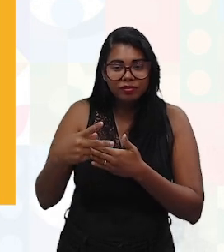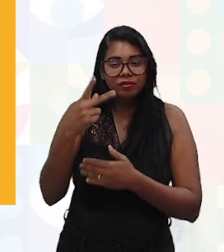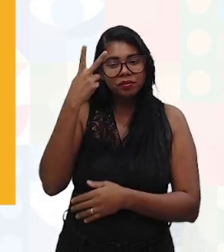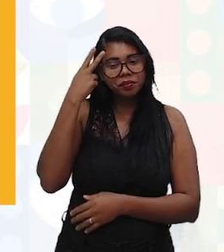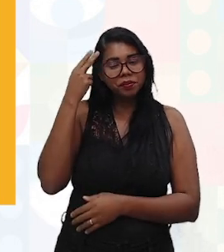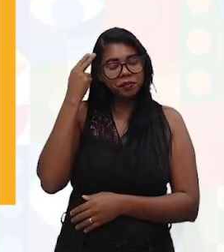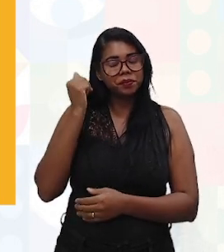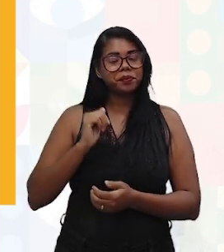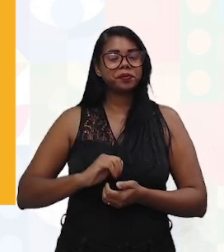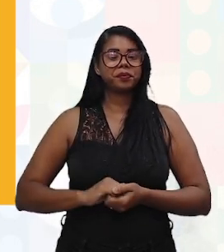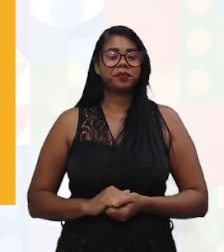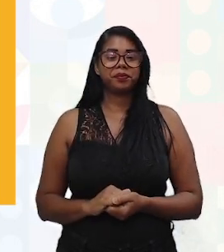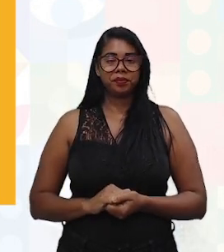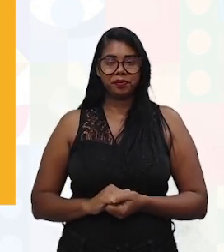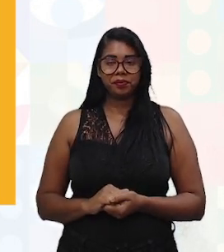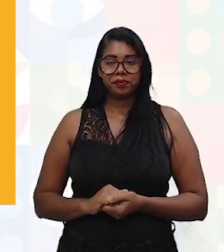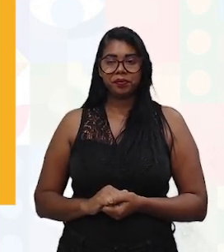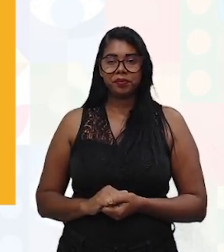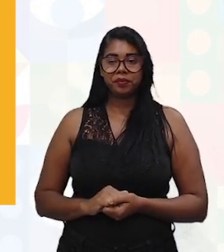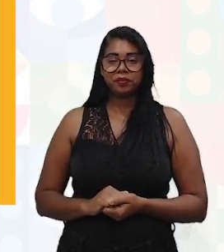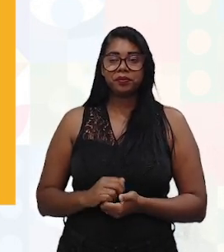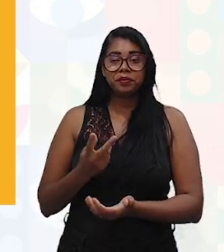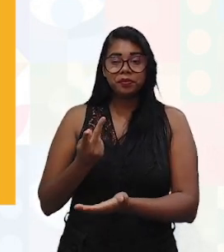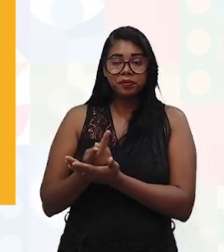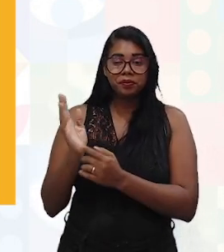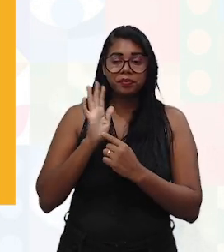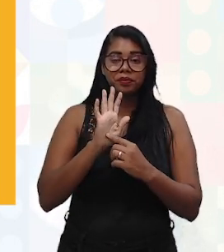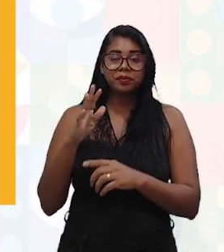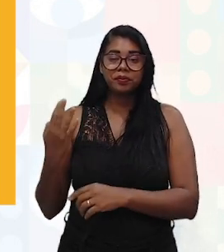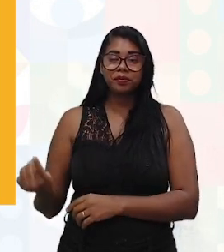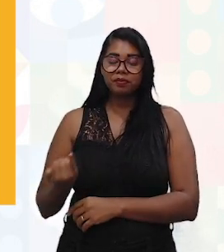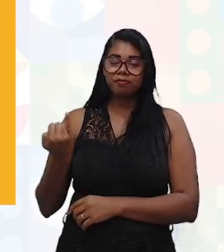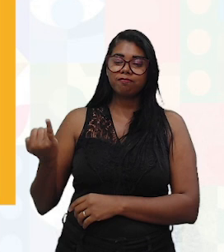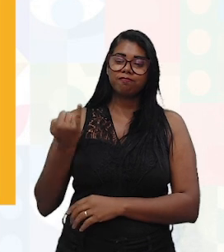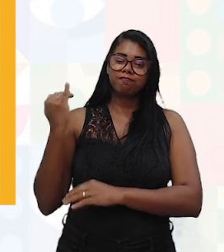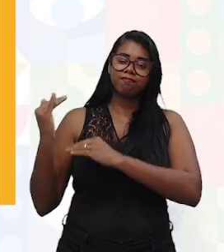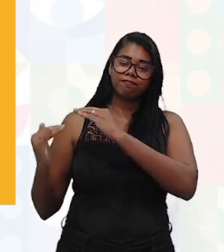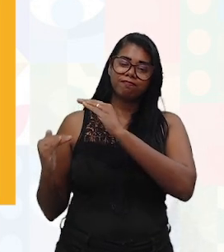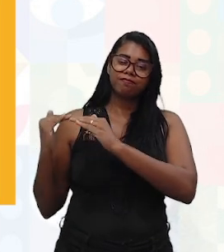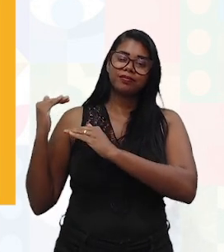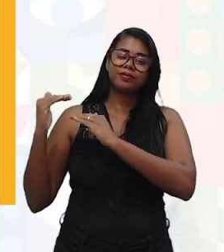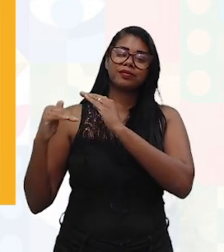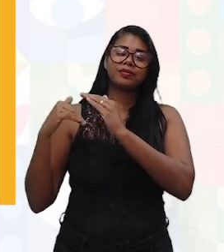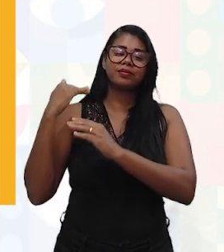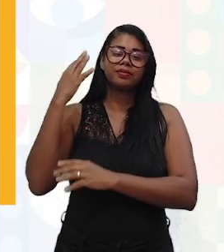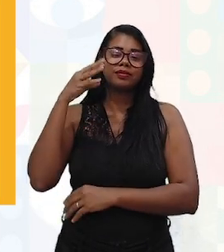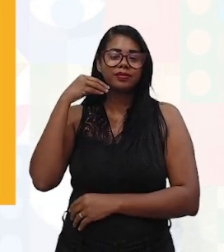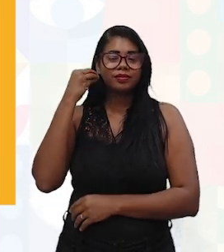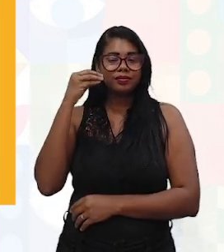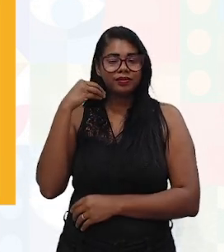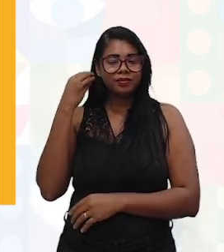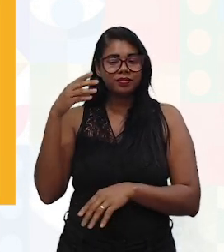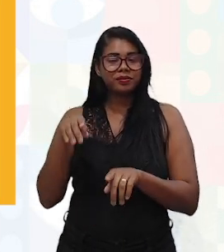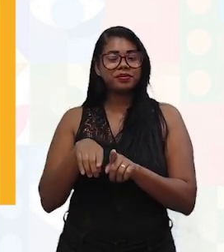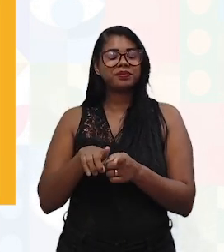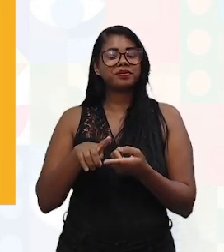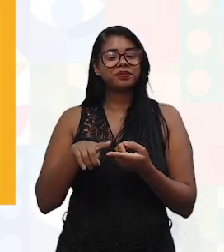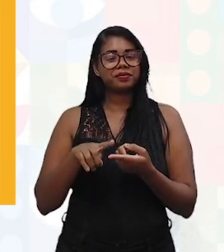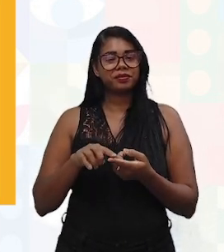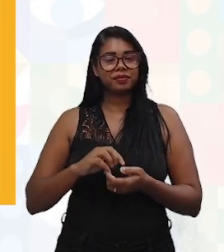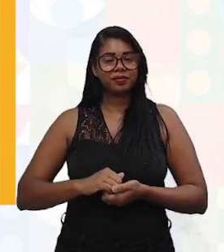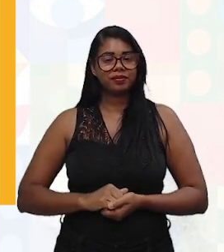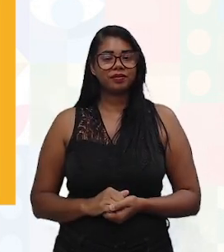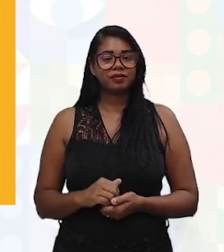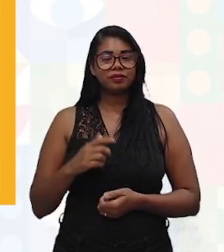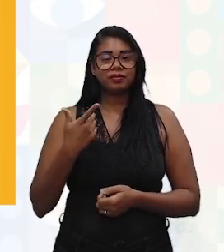naturalmente. E essas quedas, elas são extremamente importantes para o nosso amadurecimento. Então, não